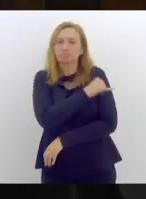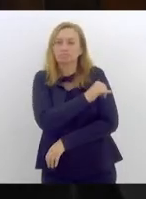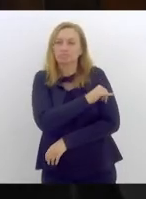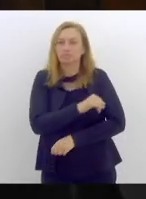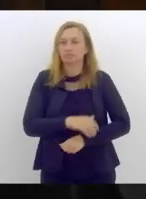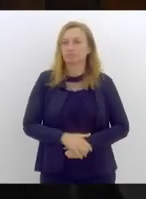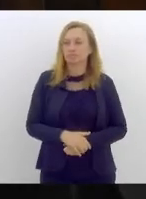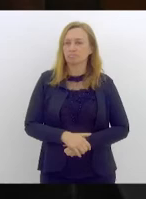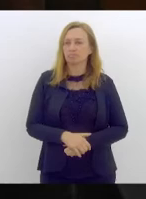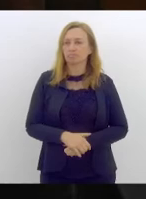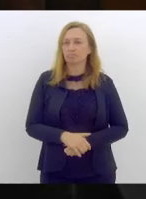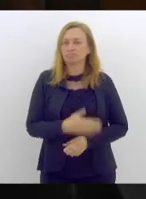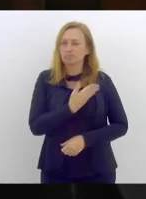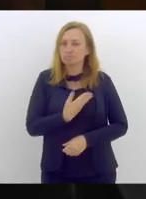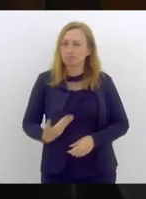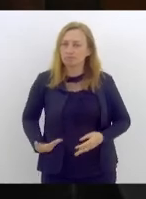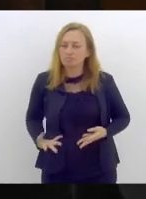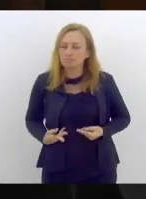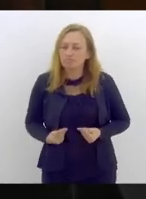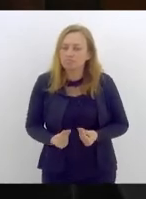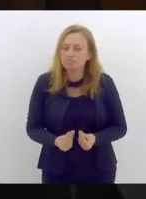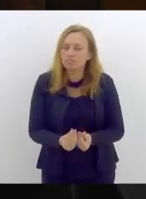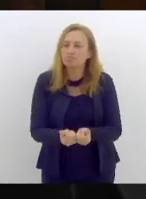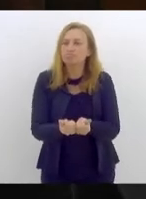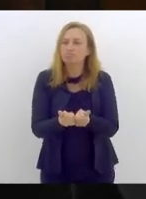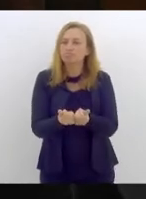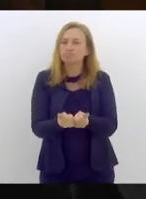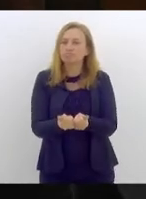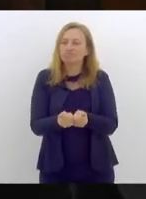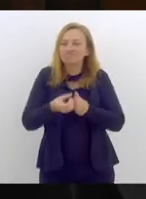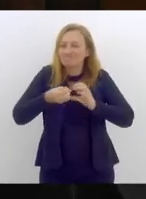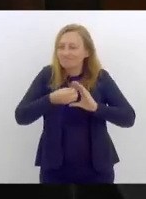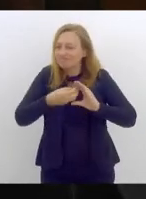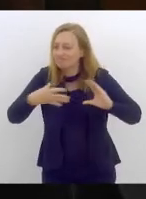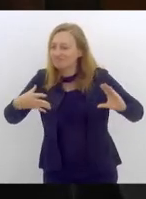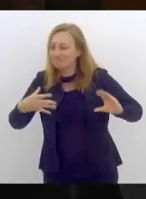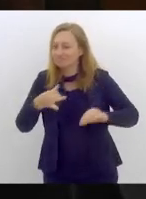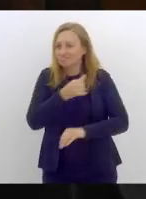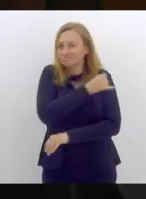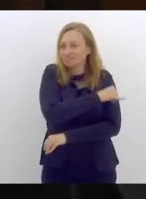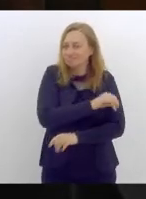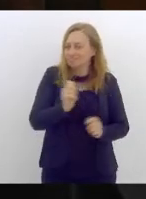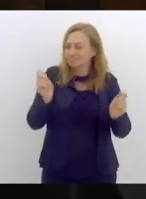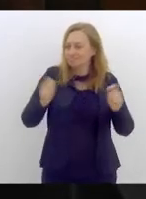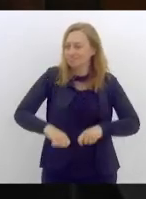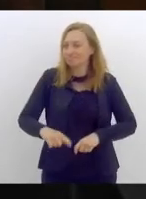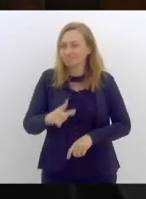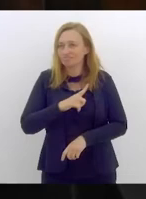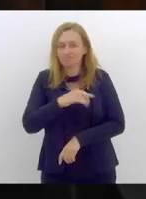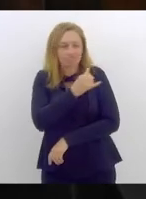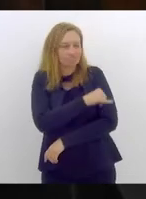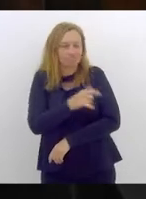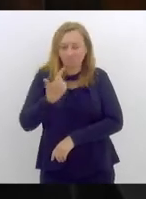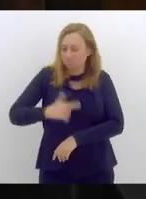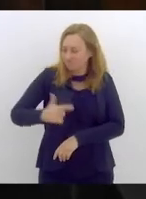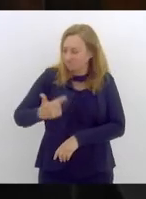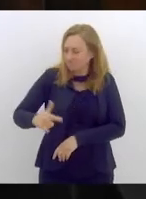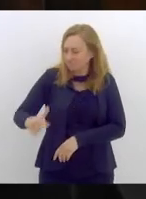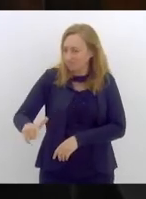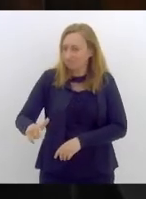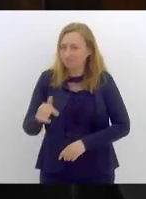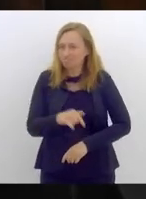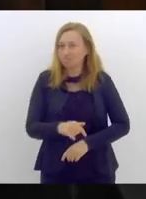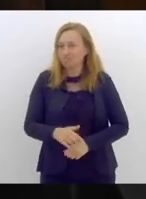governador insensível a esse essa característica do Rio de Janeiro é esse potencial eu tenho repetido aqui o seguinte